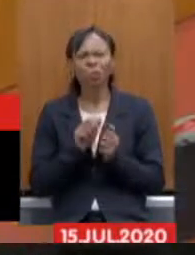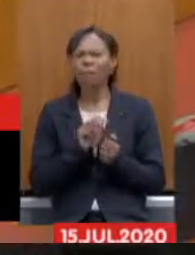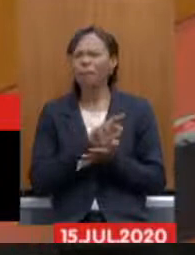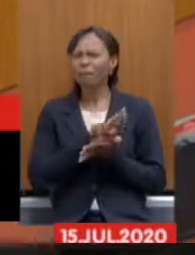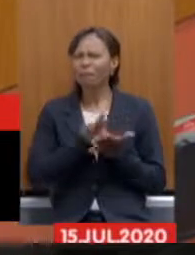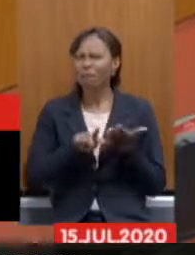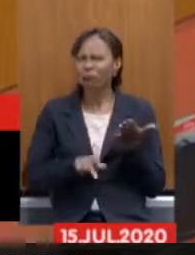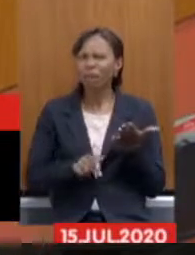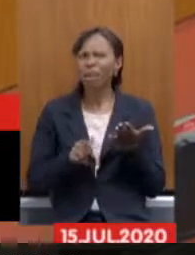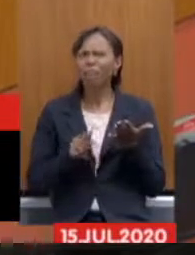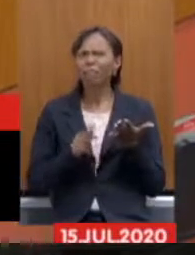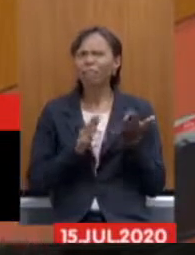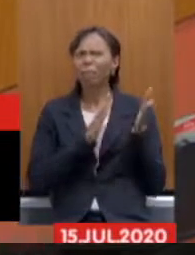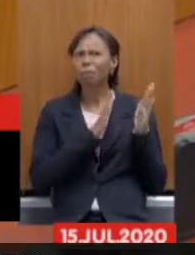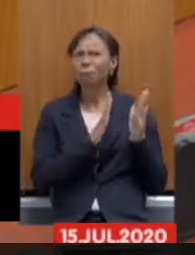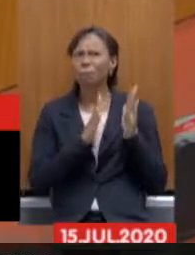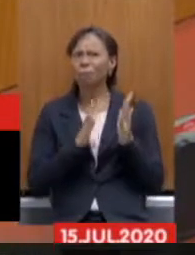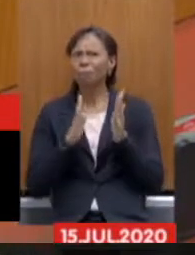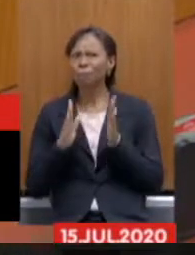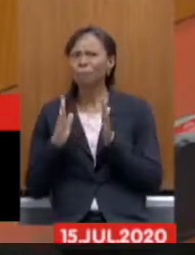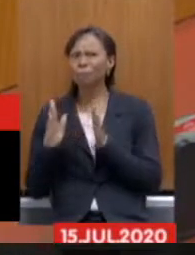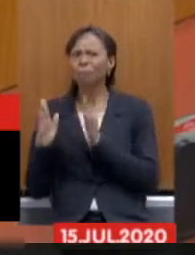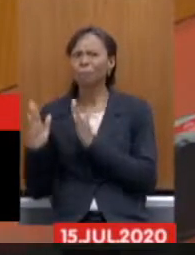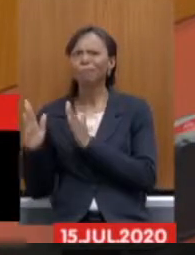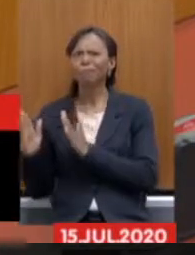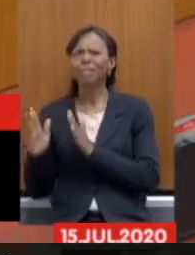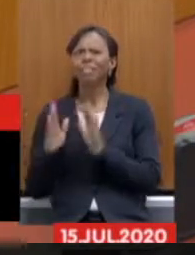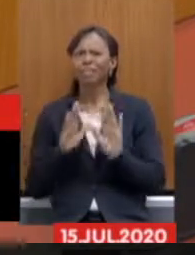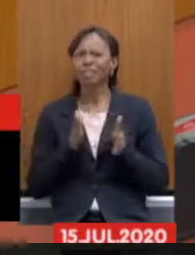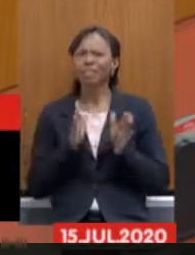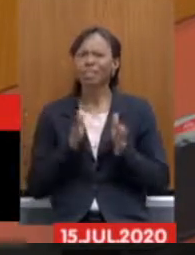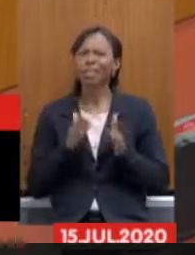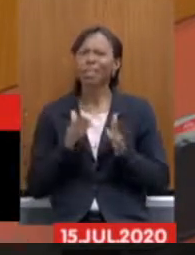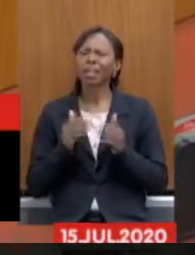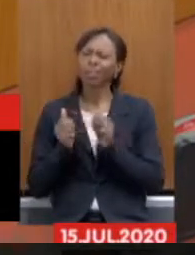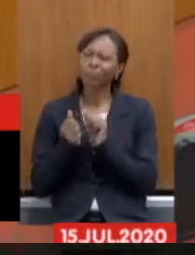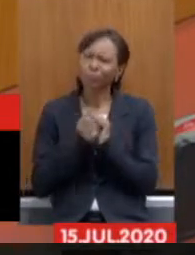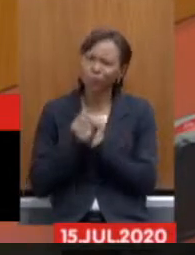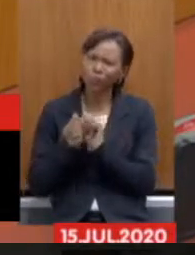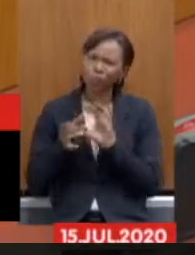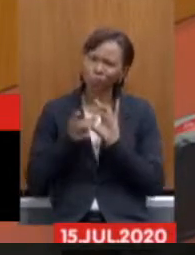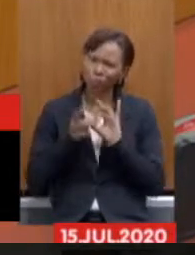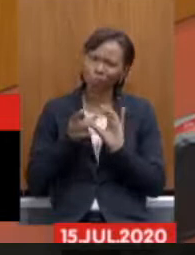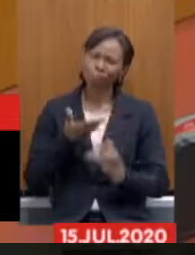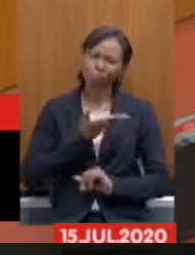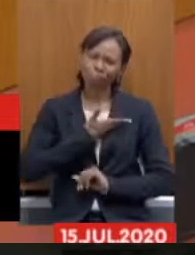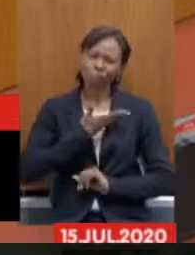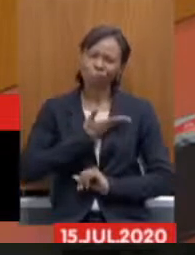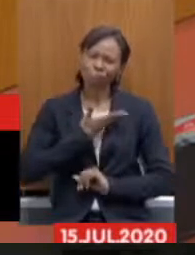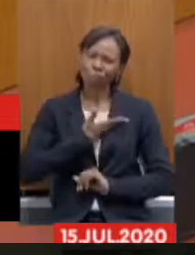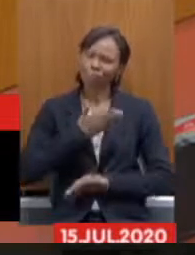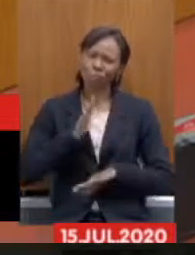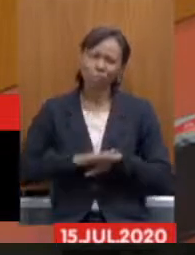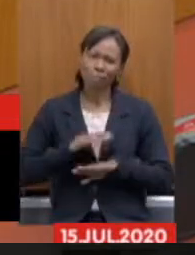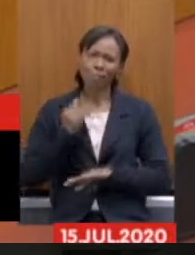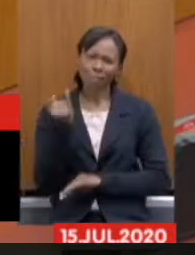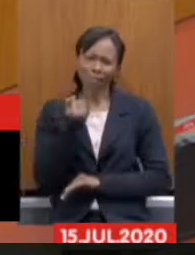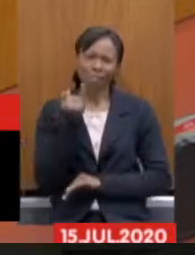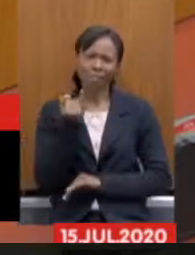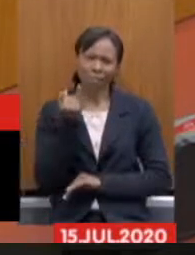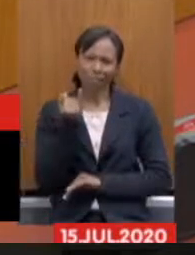momentos não é construímos aí uma amizade que eu acho que ela que fica de mais importante